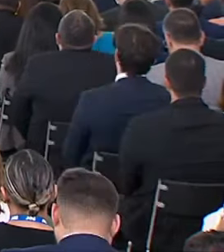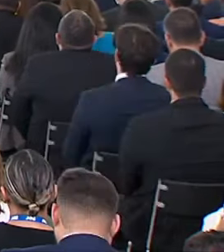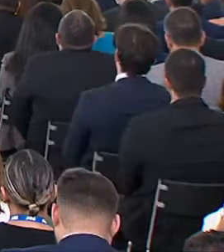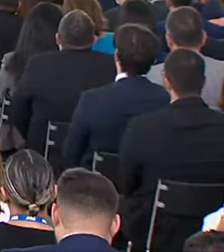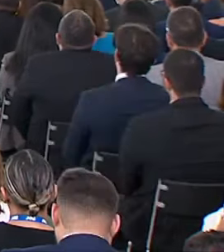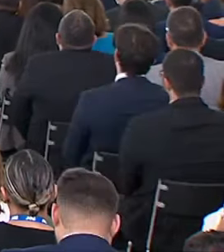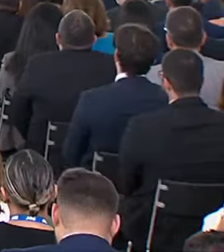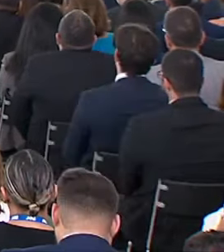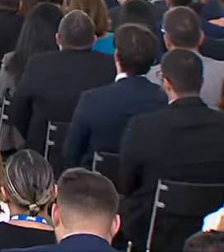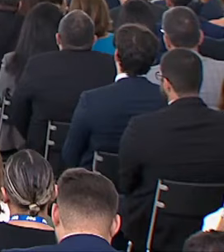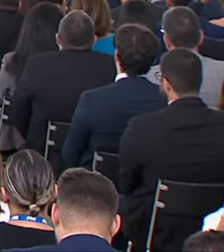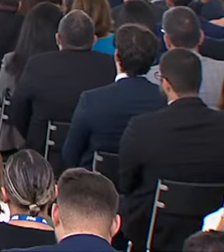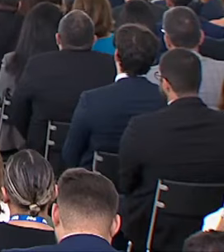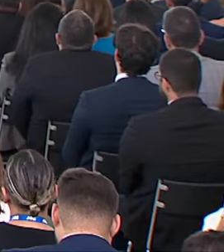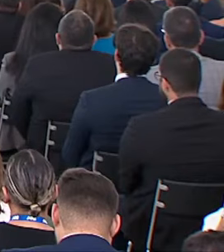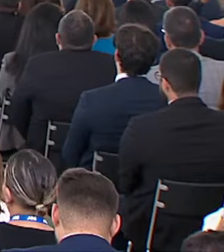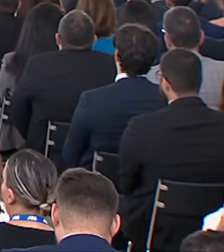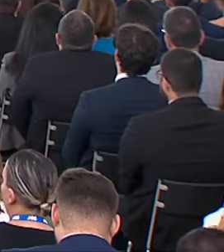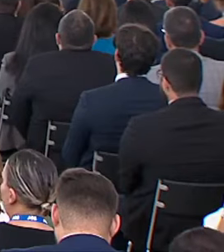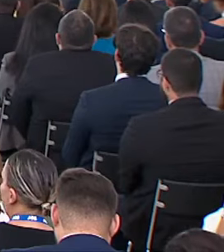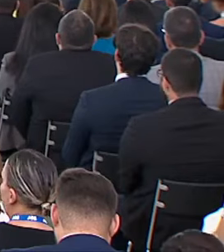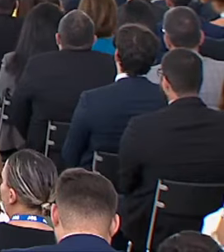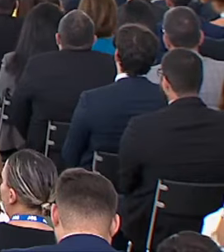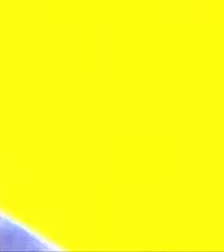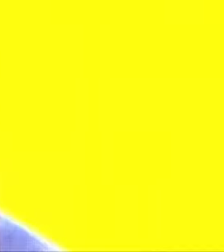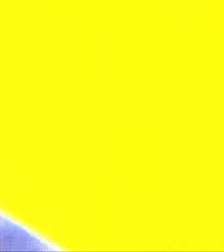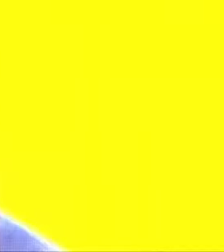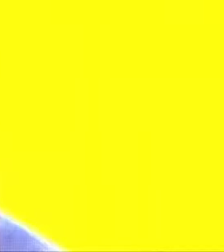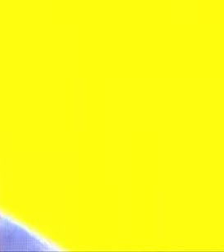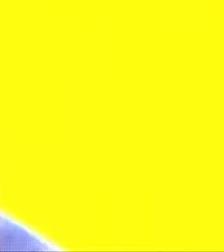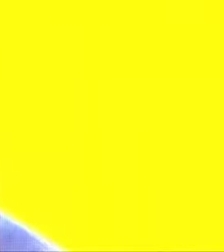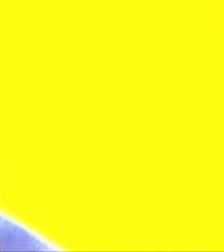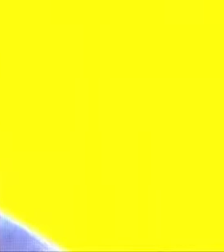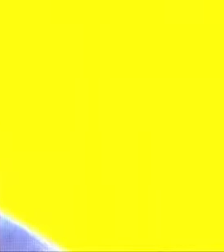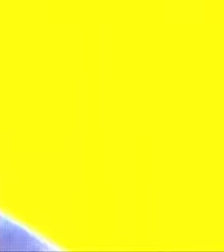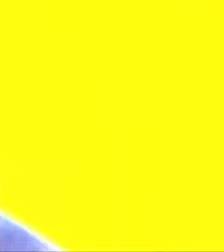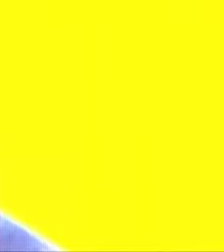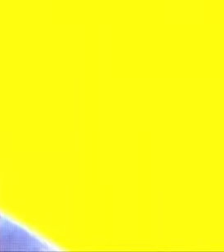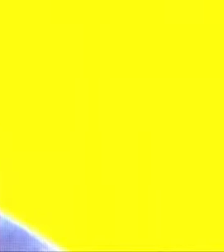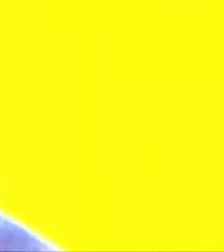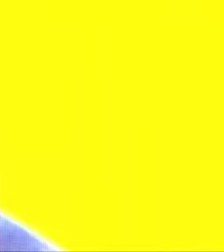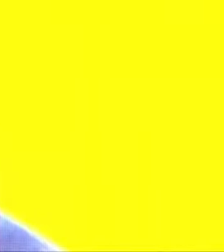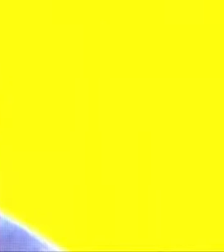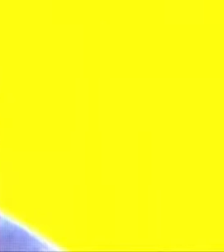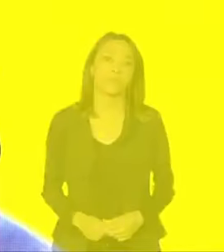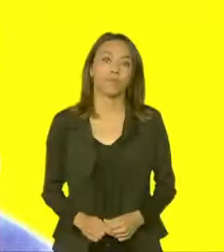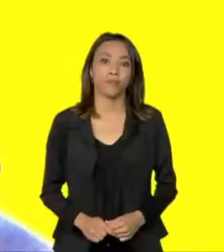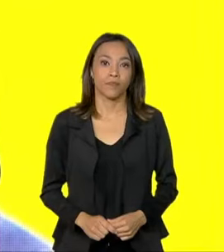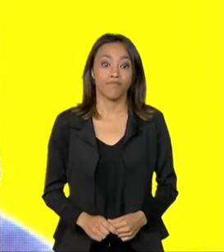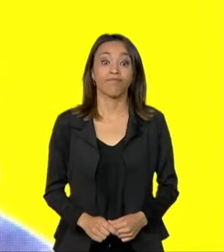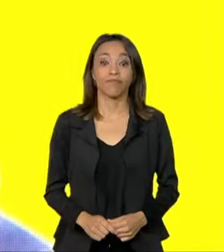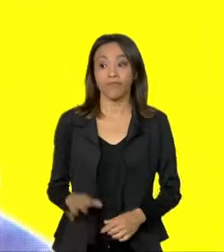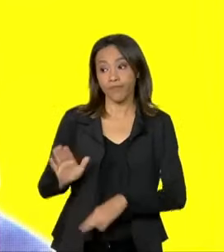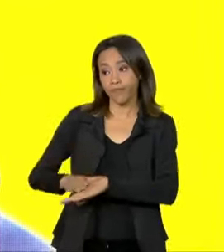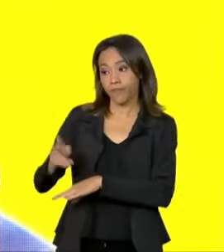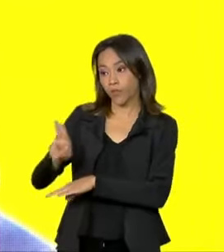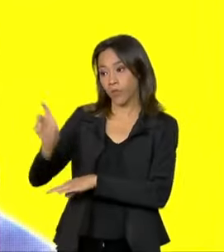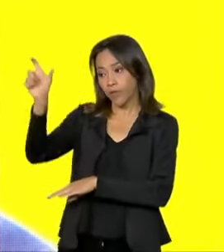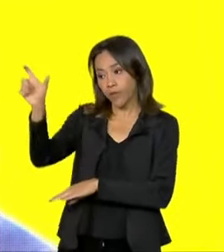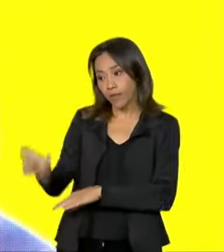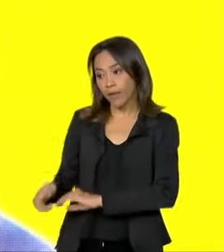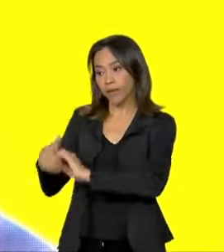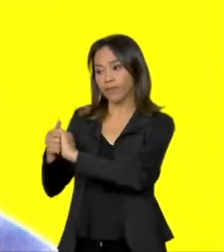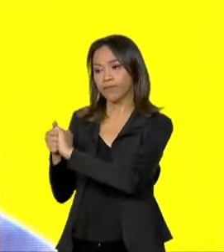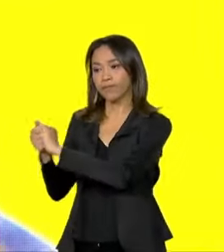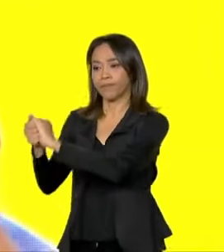Cumprimentar a Adriana Barbosa, do Conselho de Desenvolvimento Econômico Social Sustentável e fundadora da Preta Hub, e em nome dela cumprimentar todos os demais